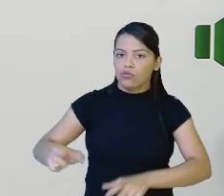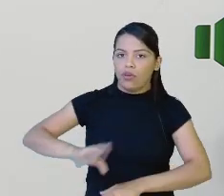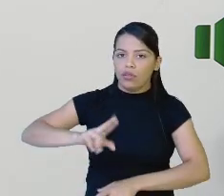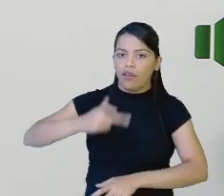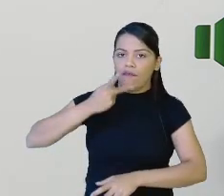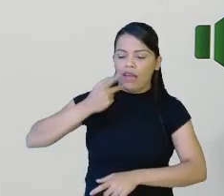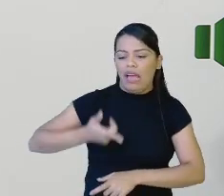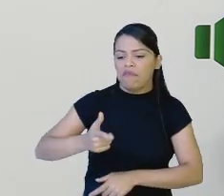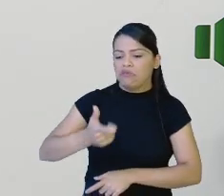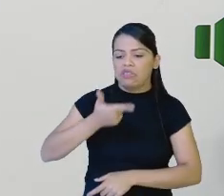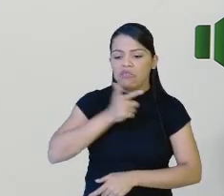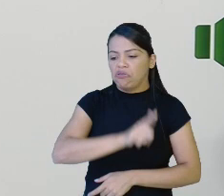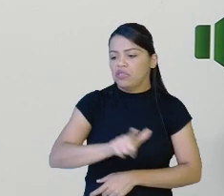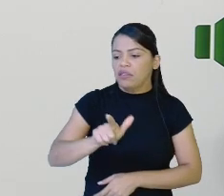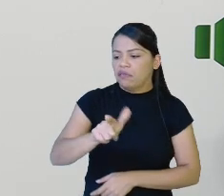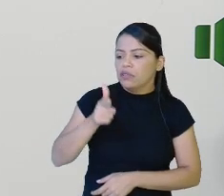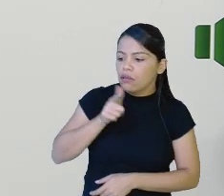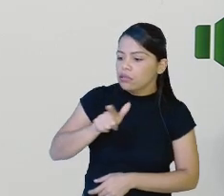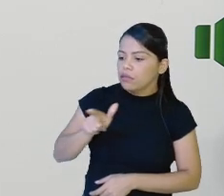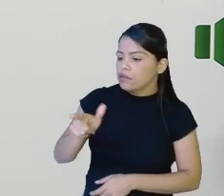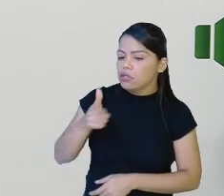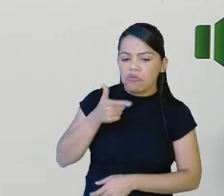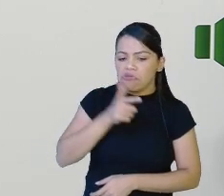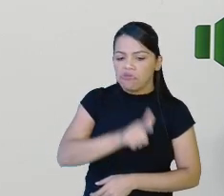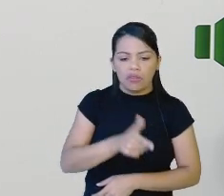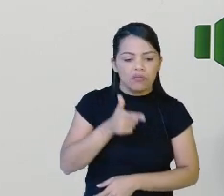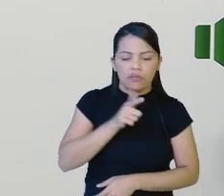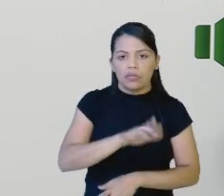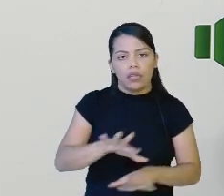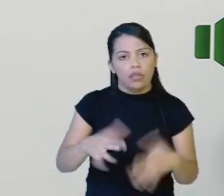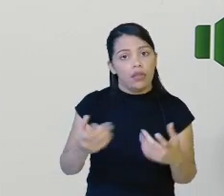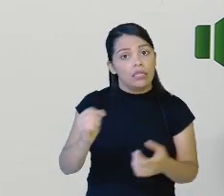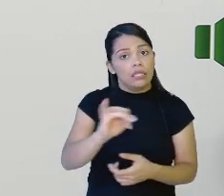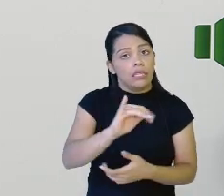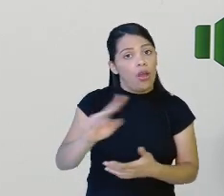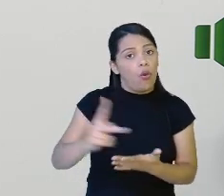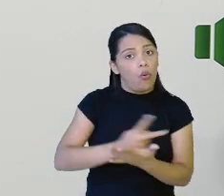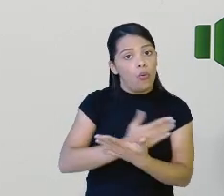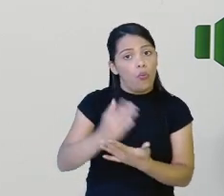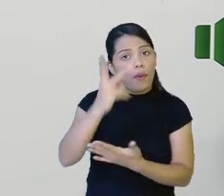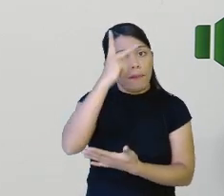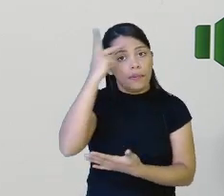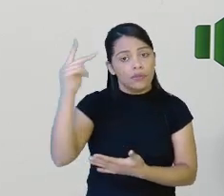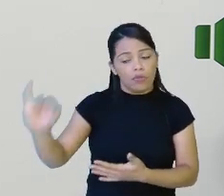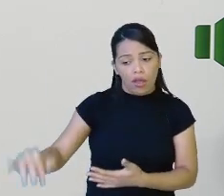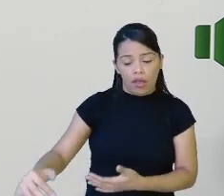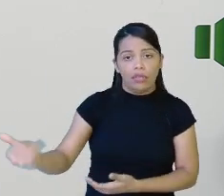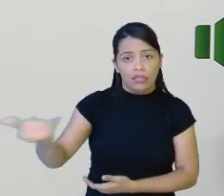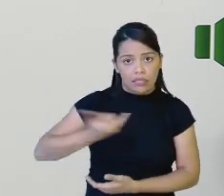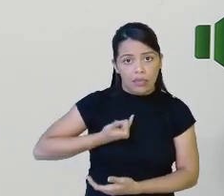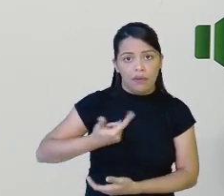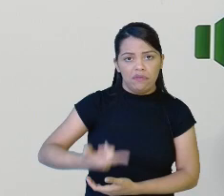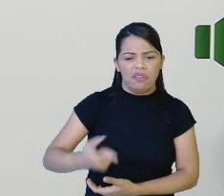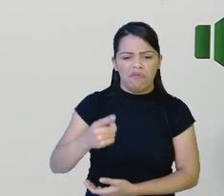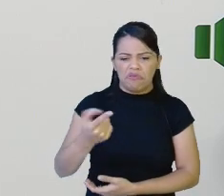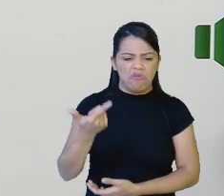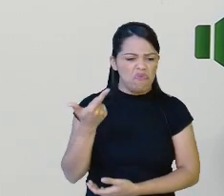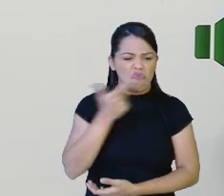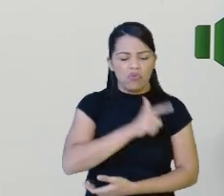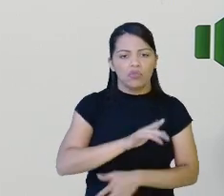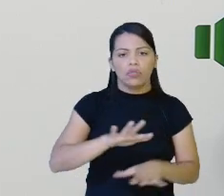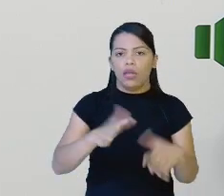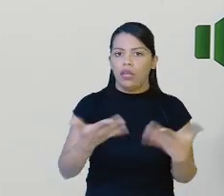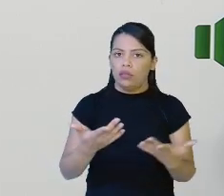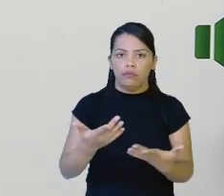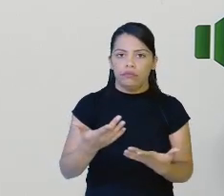tá certo? E se alguém disser para você que você não pode, nem ligue. Tente, insista que com certeza você vai conseguir. Vamos